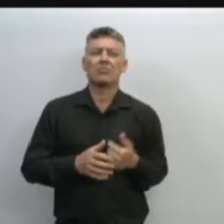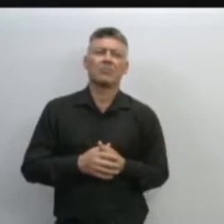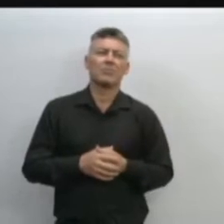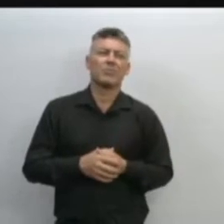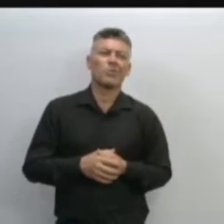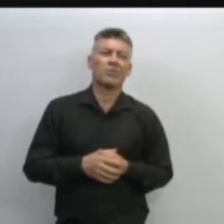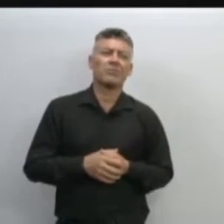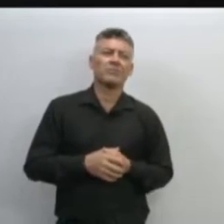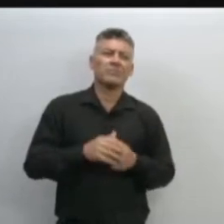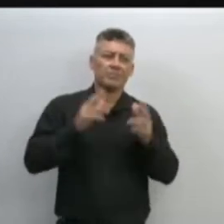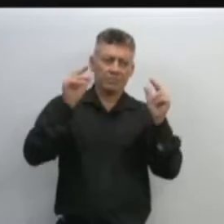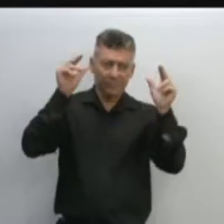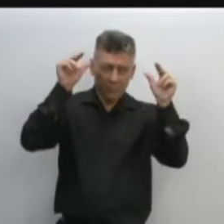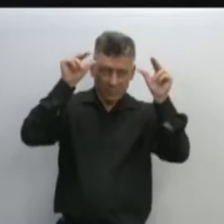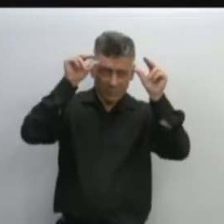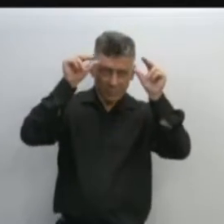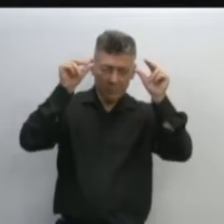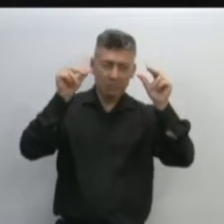um cavalo